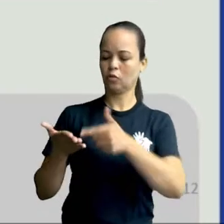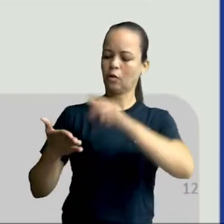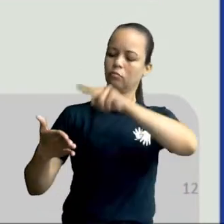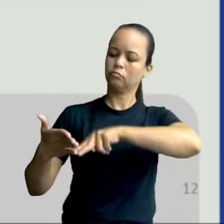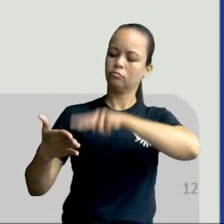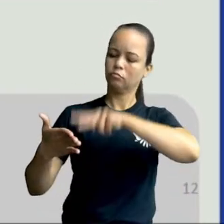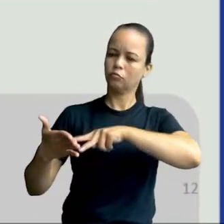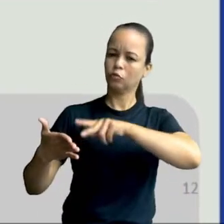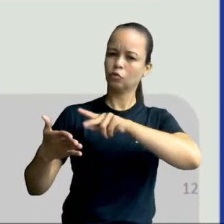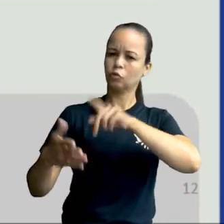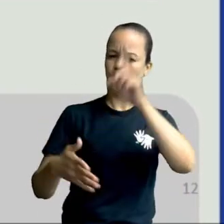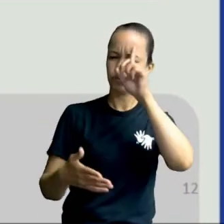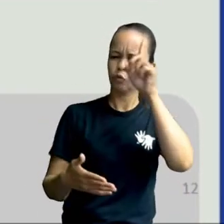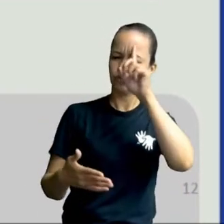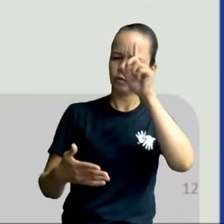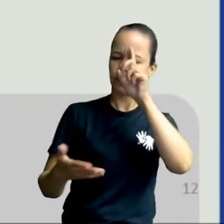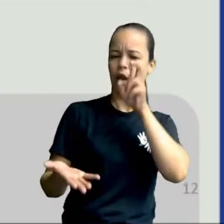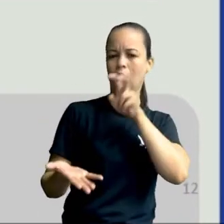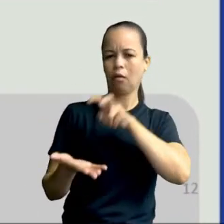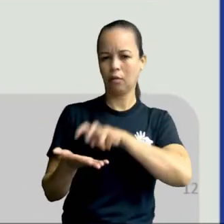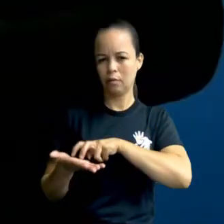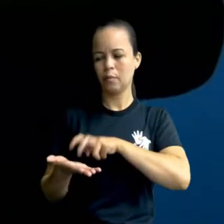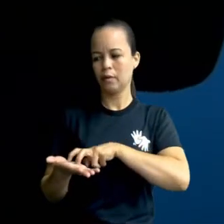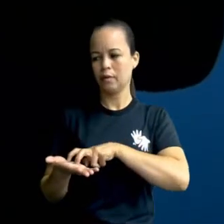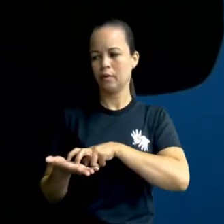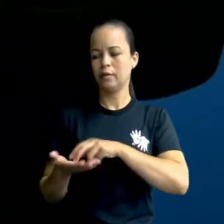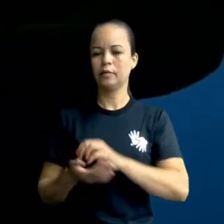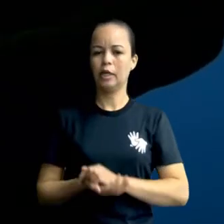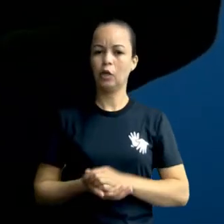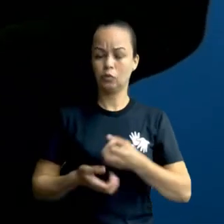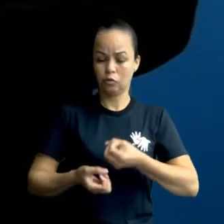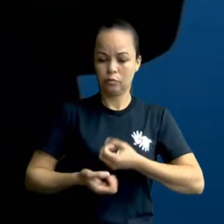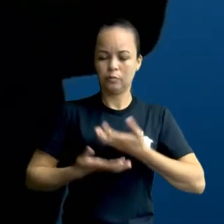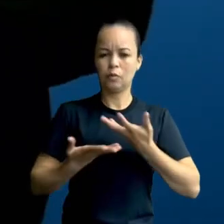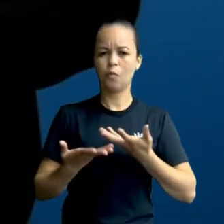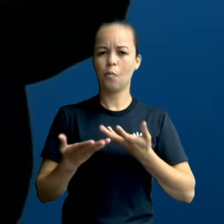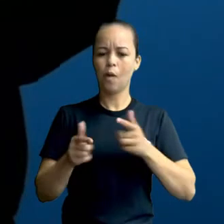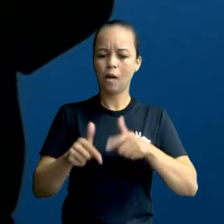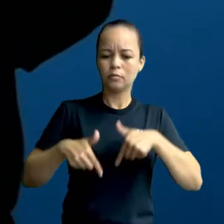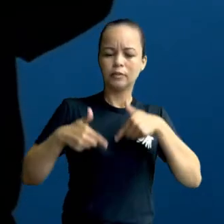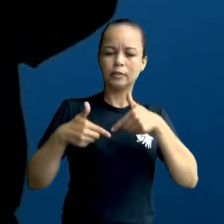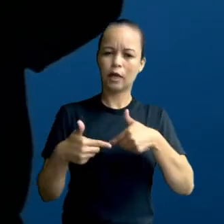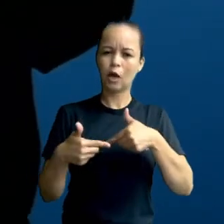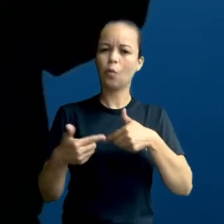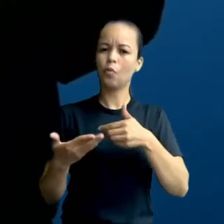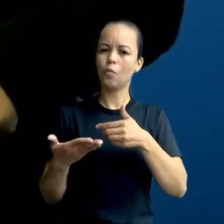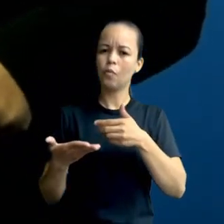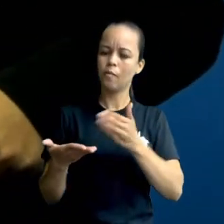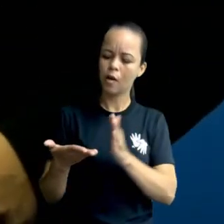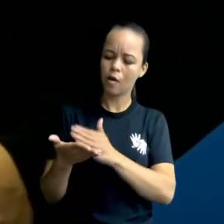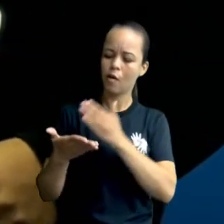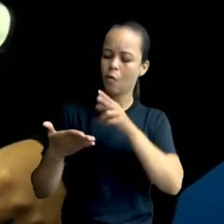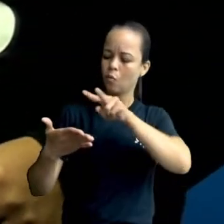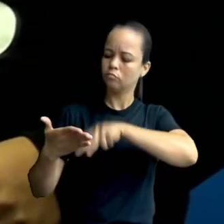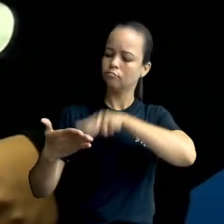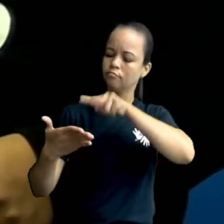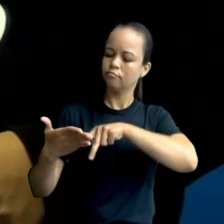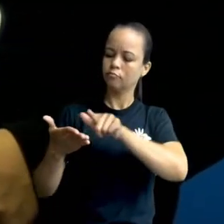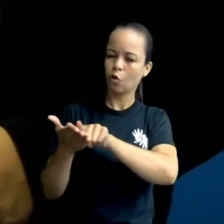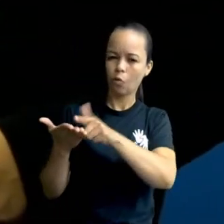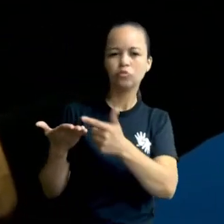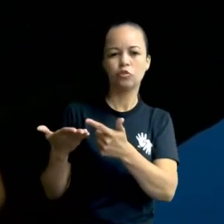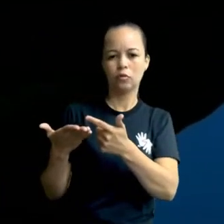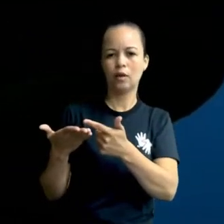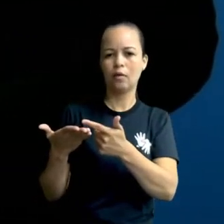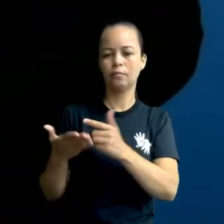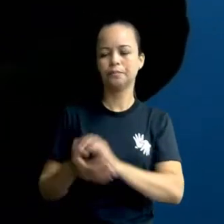jornal todos os dias pela manhã. Eu estou exprimindo uma ação da atualidade. Eu leio o jornal.